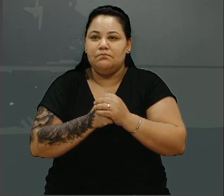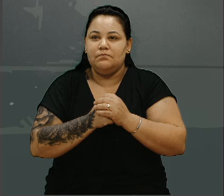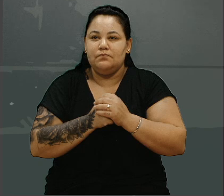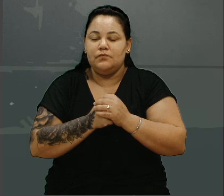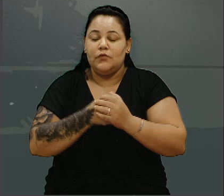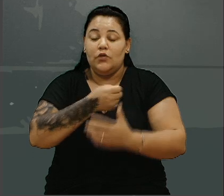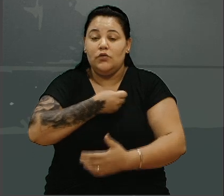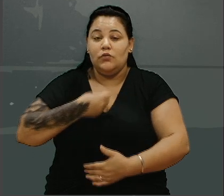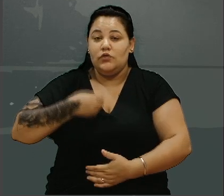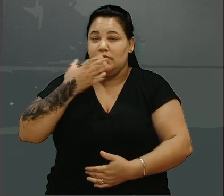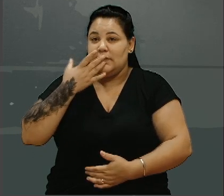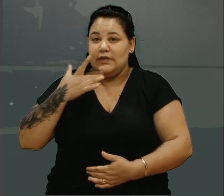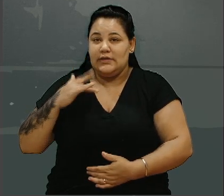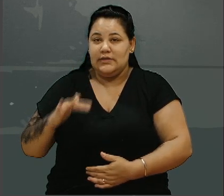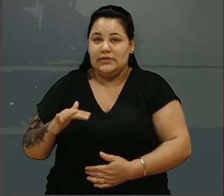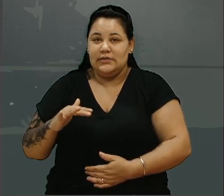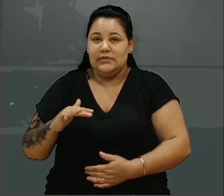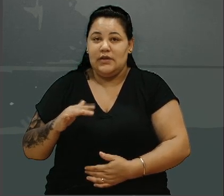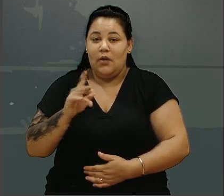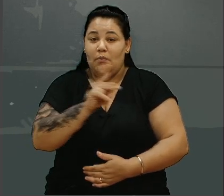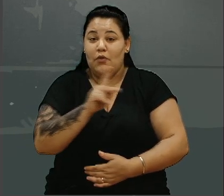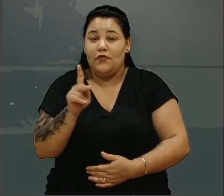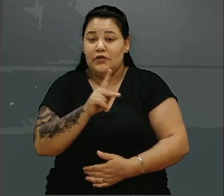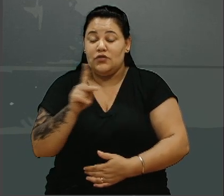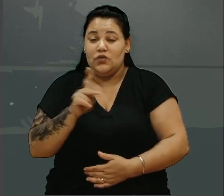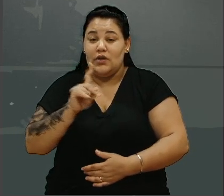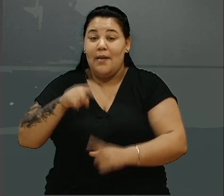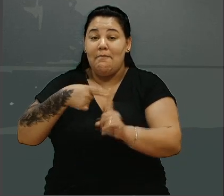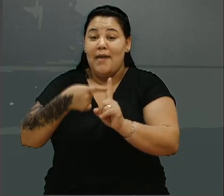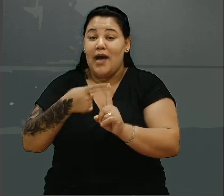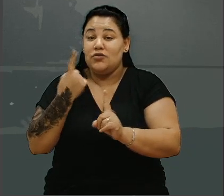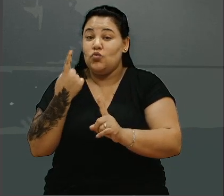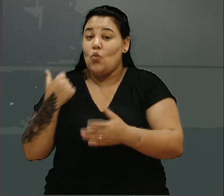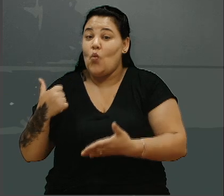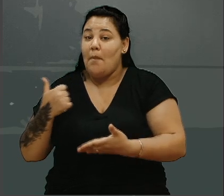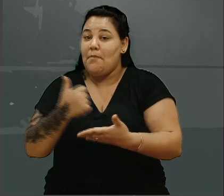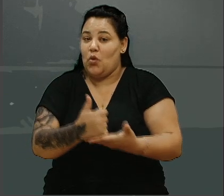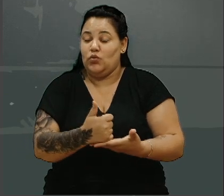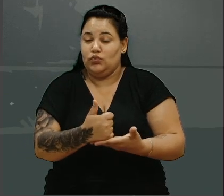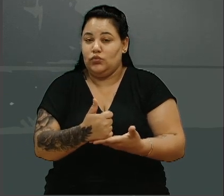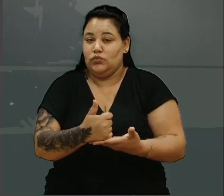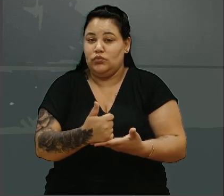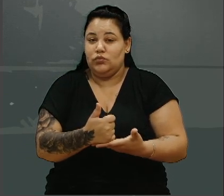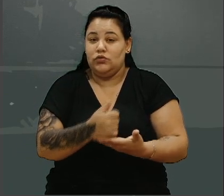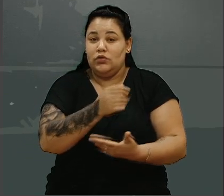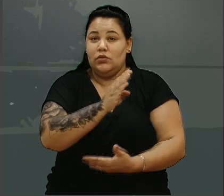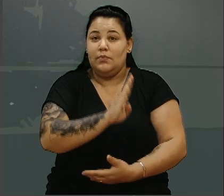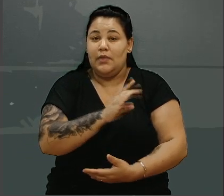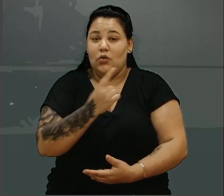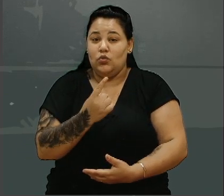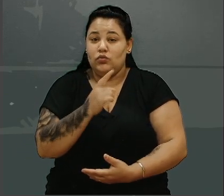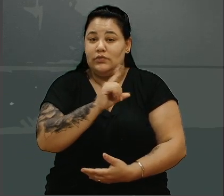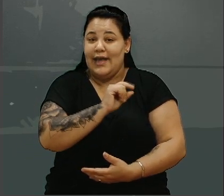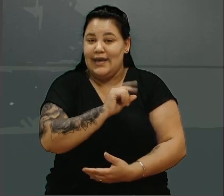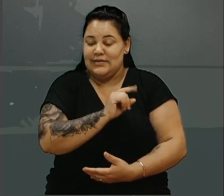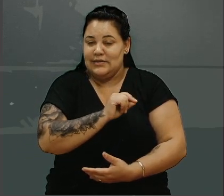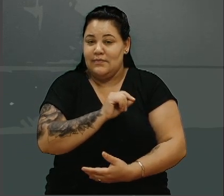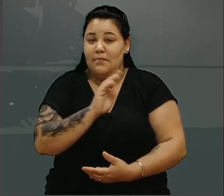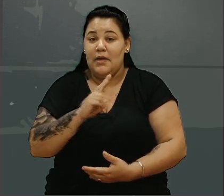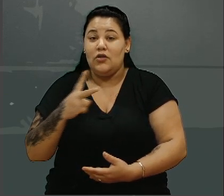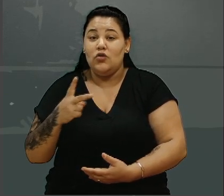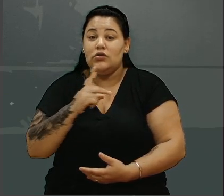mais a professora e mais um apoio docente. Berçário 1, 10. Berçário 2,